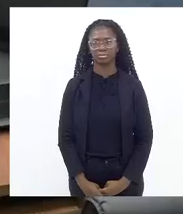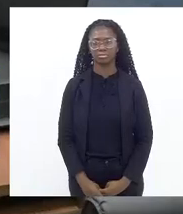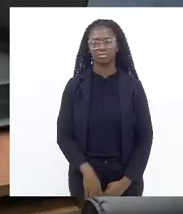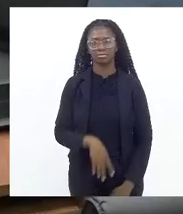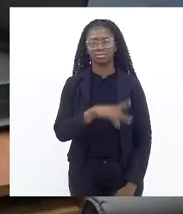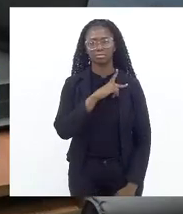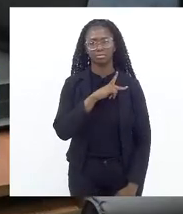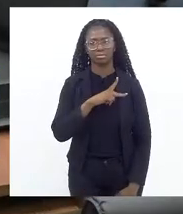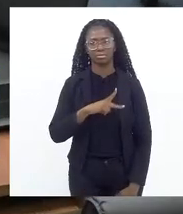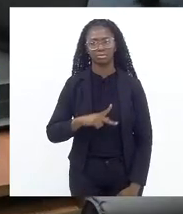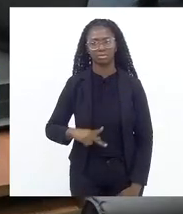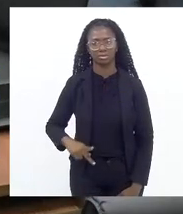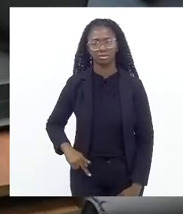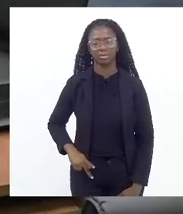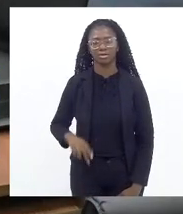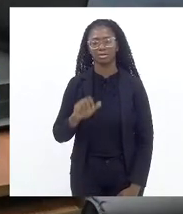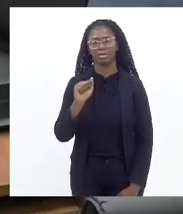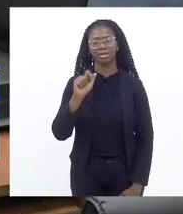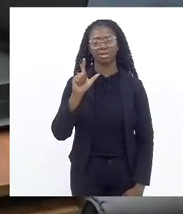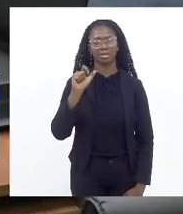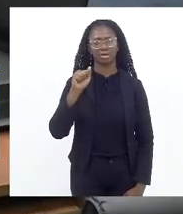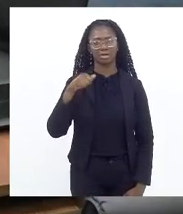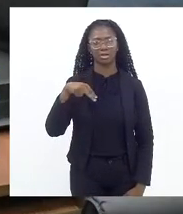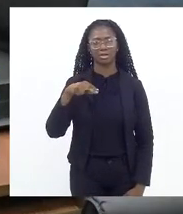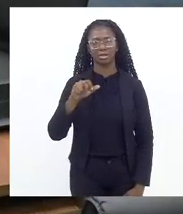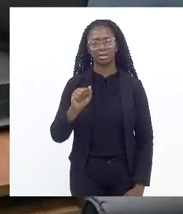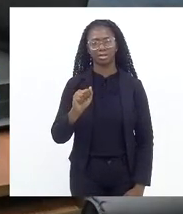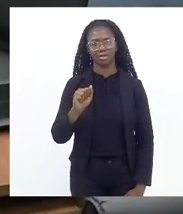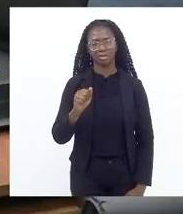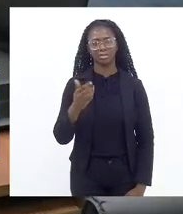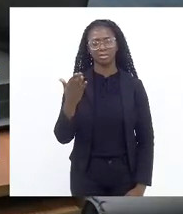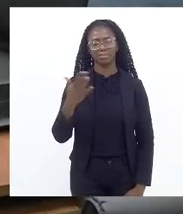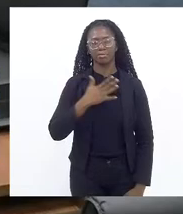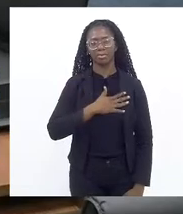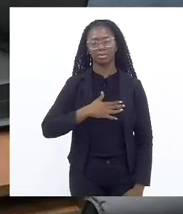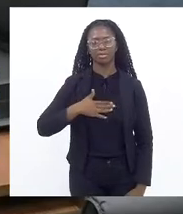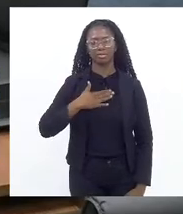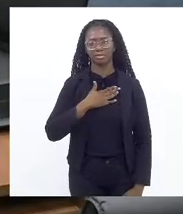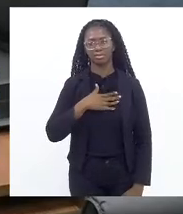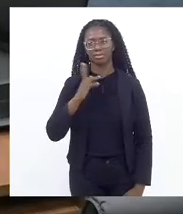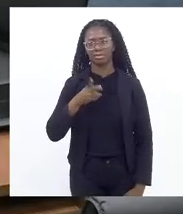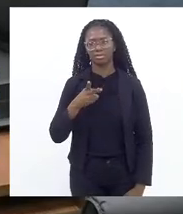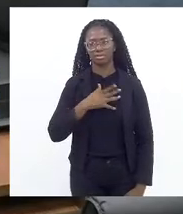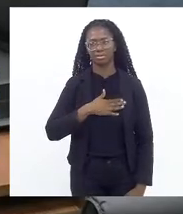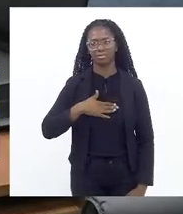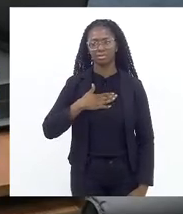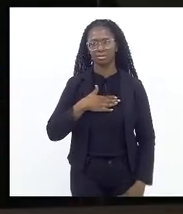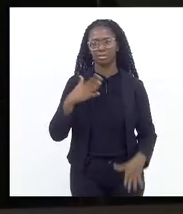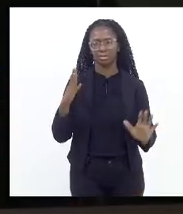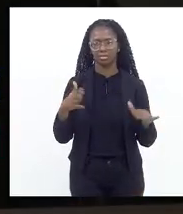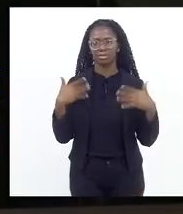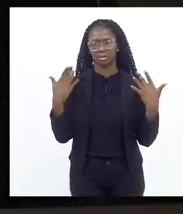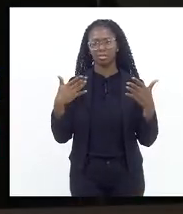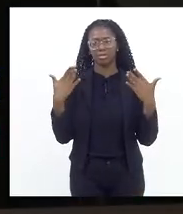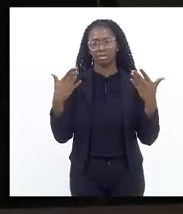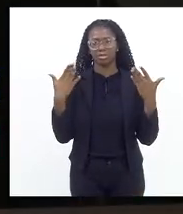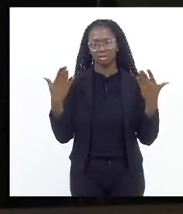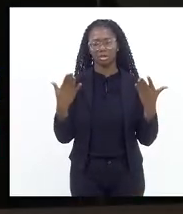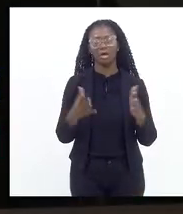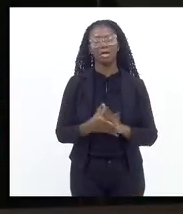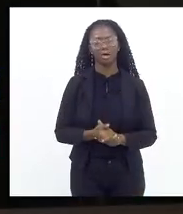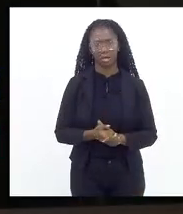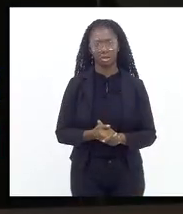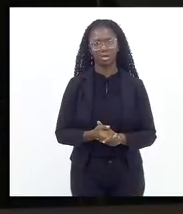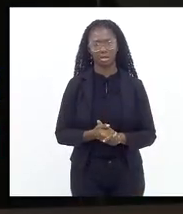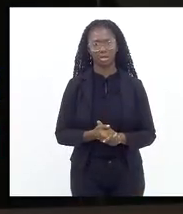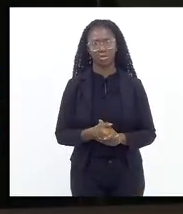Presidente Alana Passos, é um prazer. É sempre um prazer, uma alegria muito grande, sem desprezar